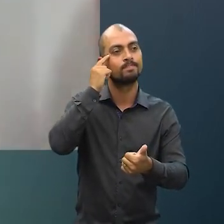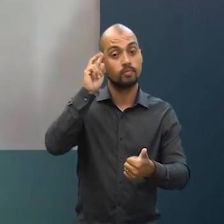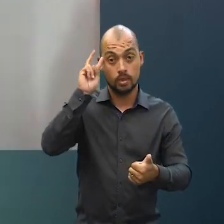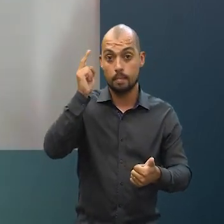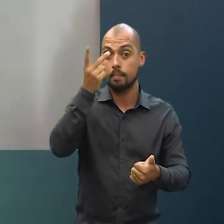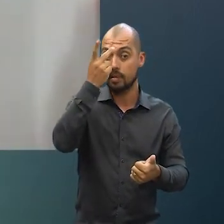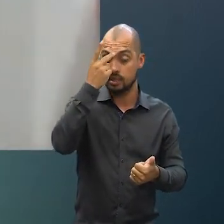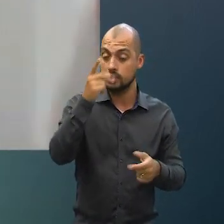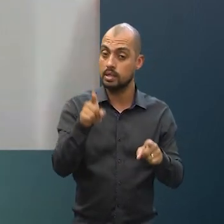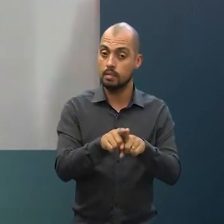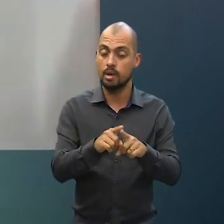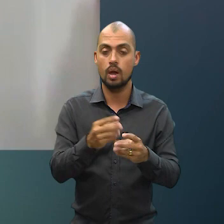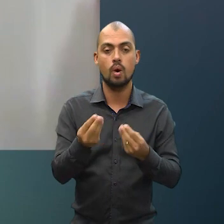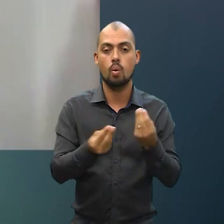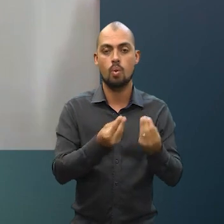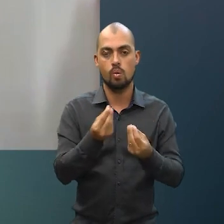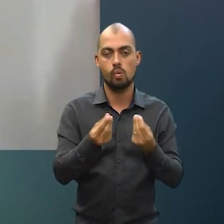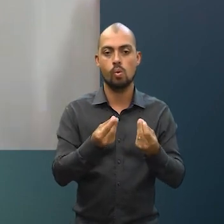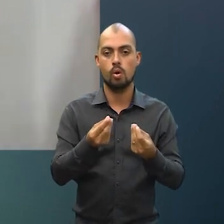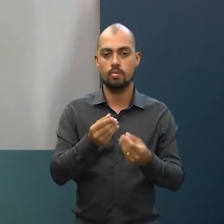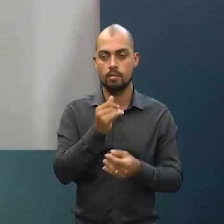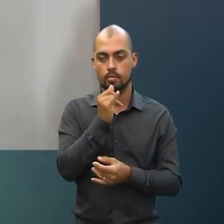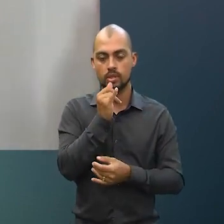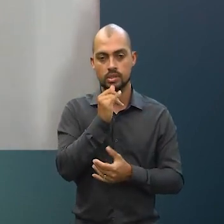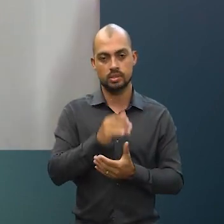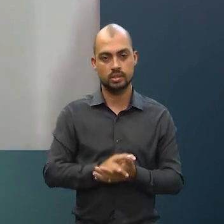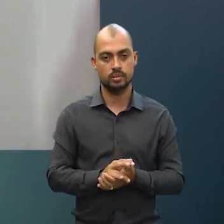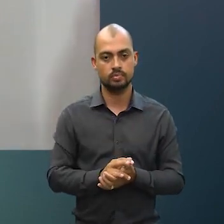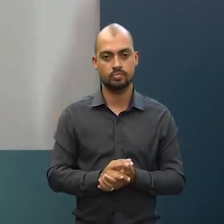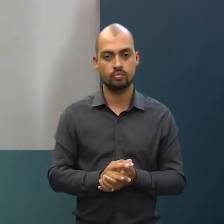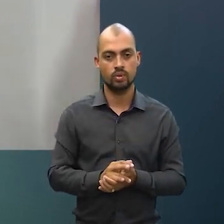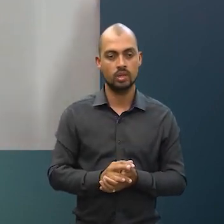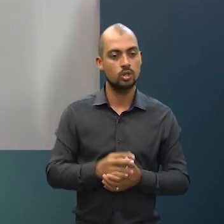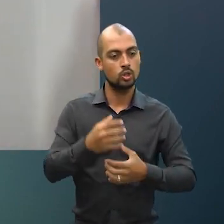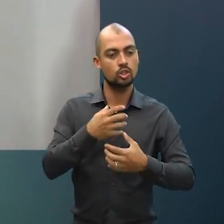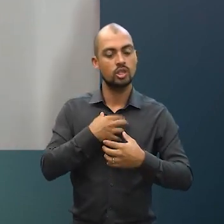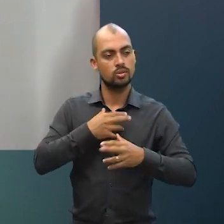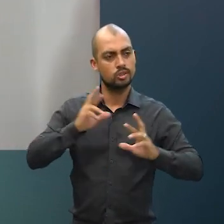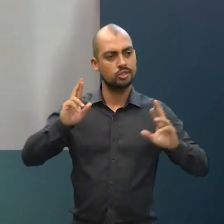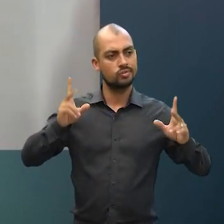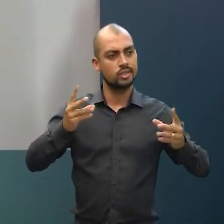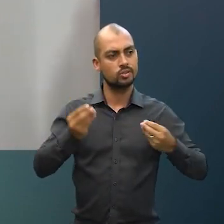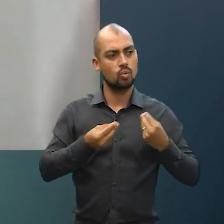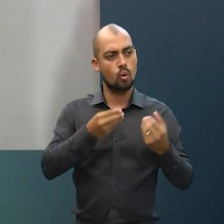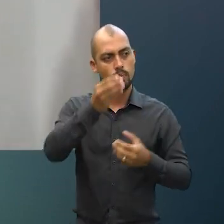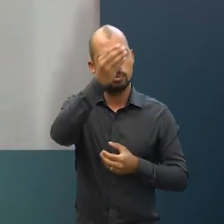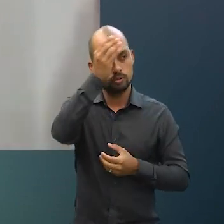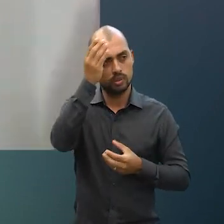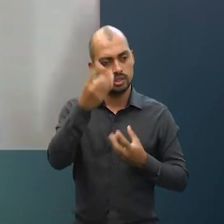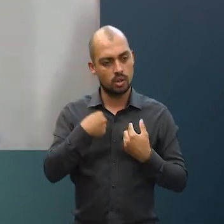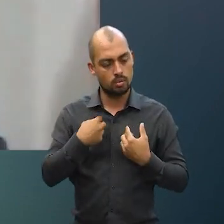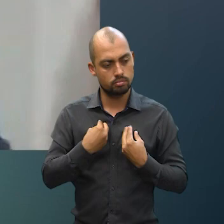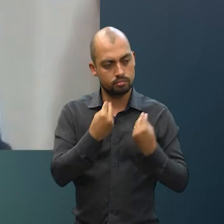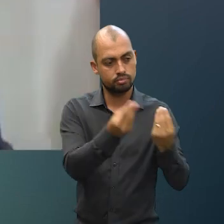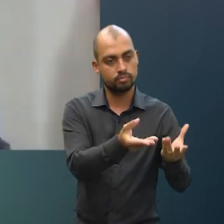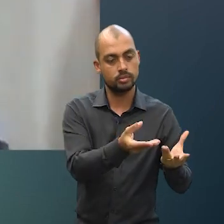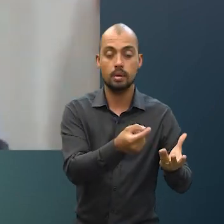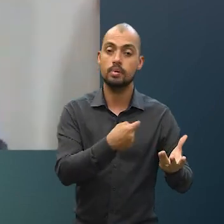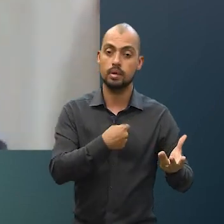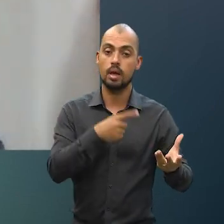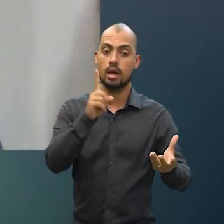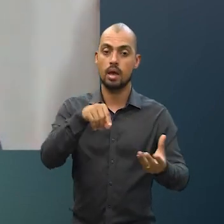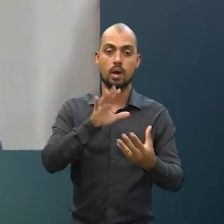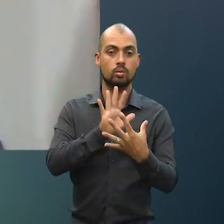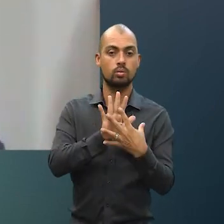negócio e como é que eu começo, talvez entregue uma conveniência diferente aqui para o meu consumidor, né? Então, esse exemplo eu